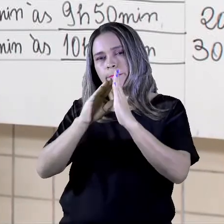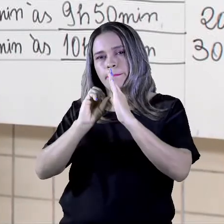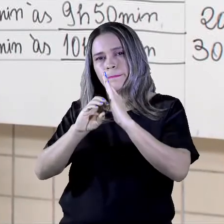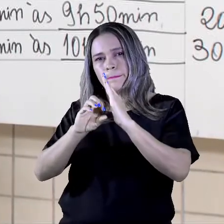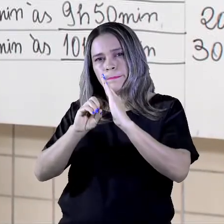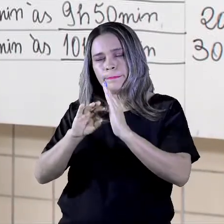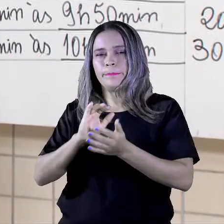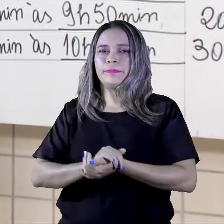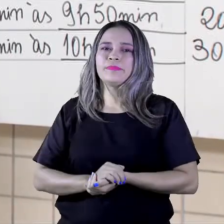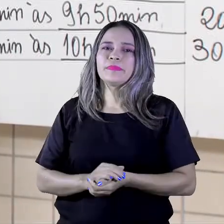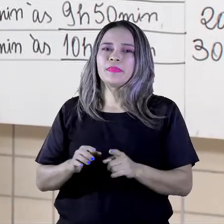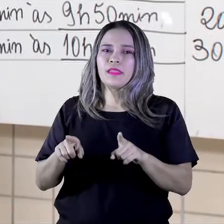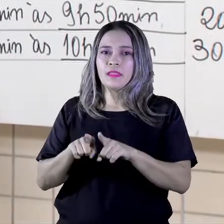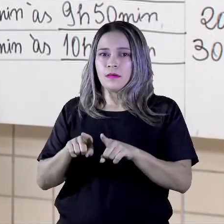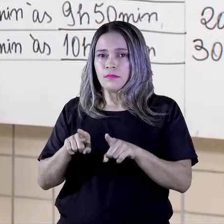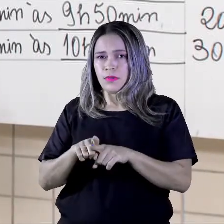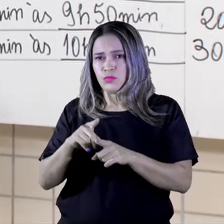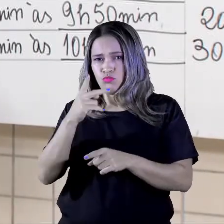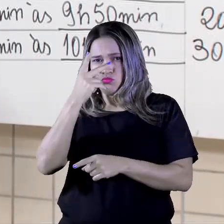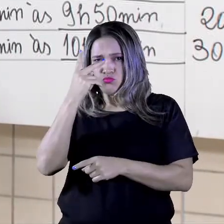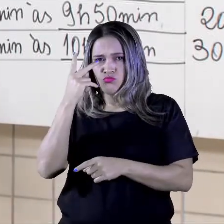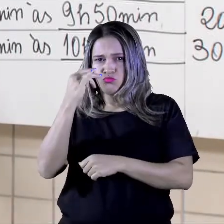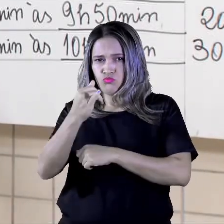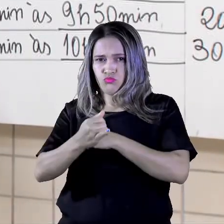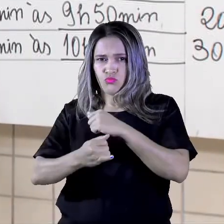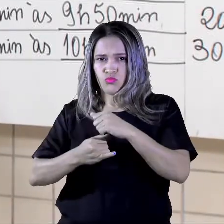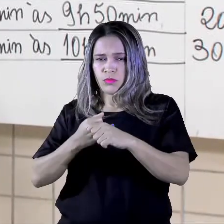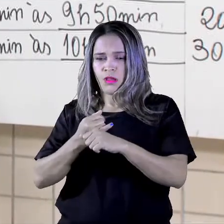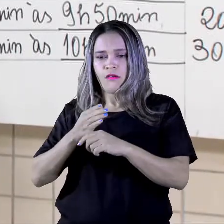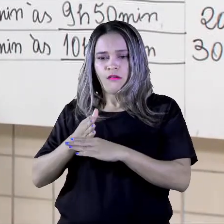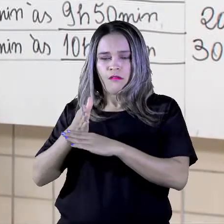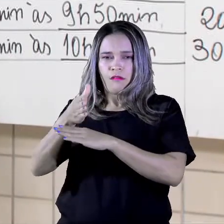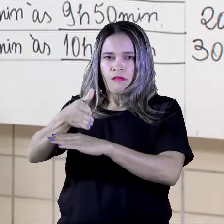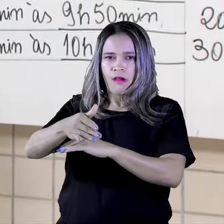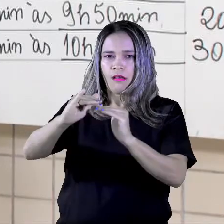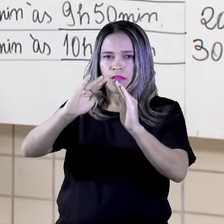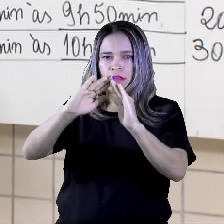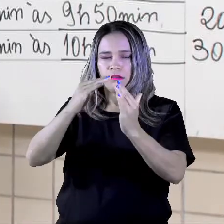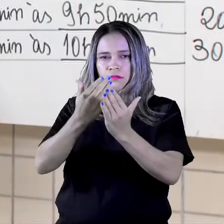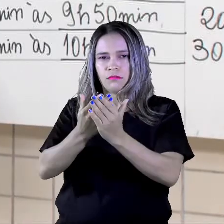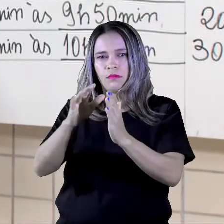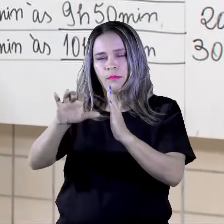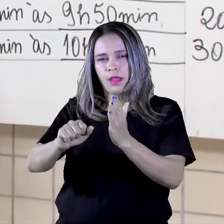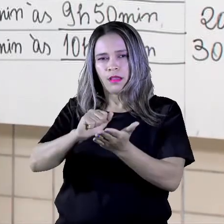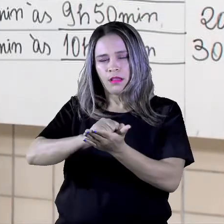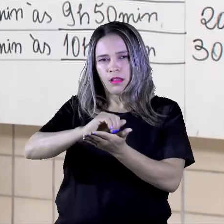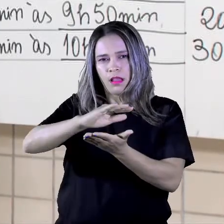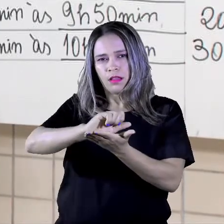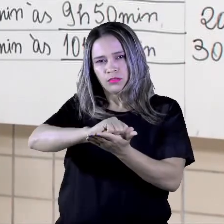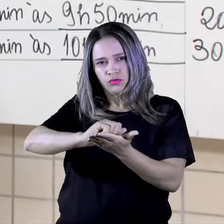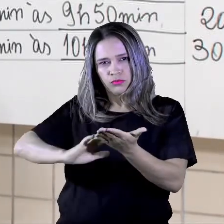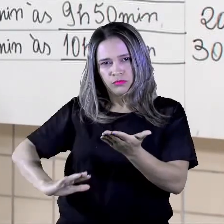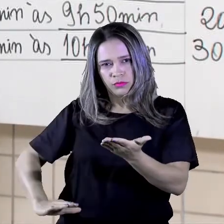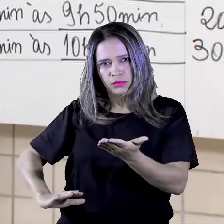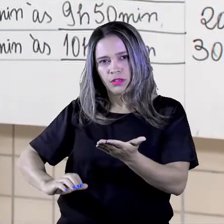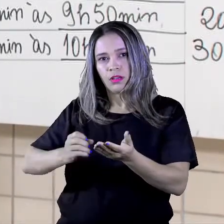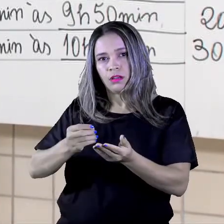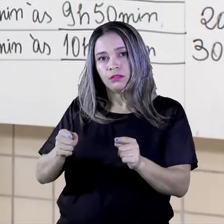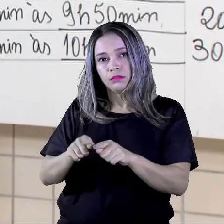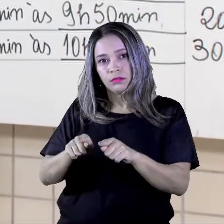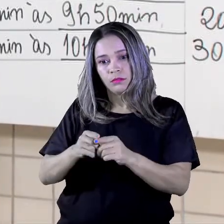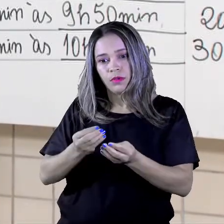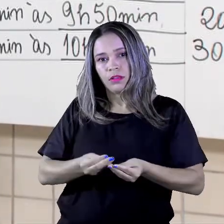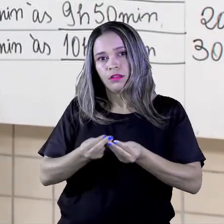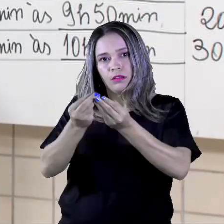se esqueça de quem não tem acesso a isso, ir até a escola pegar as atividades impressas e devolver. Tem muito aluno que não está devolvendo